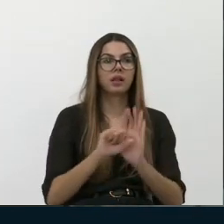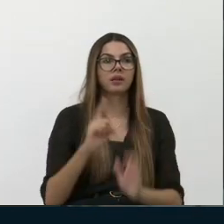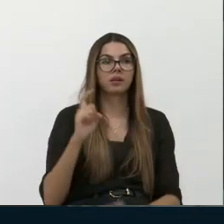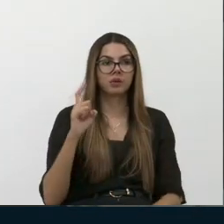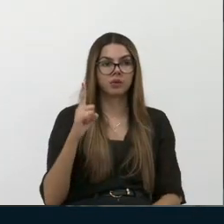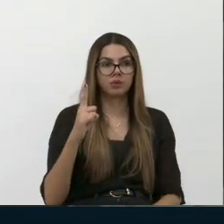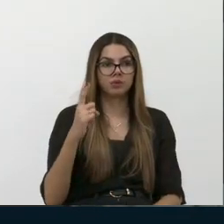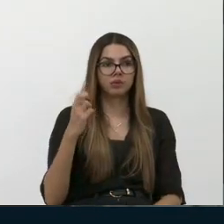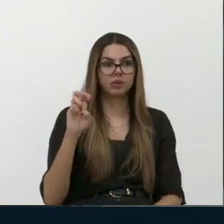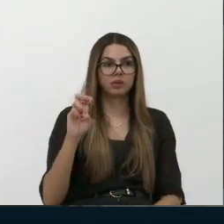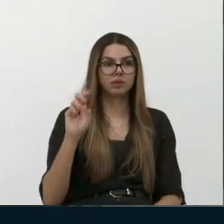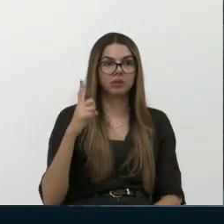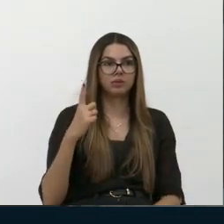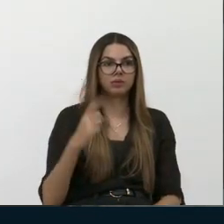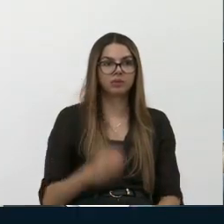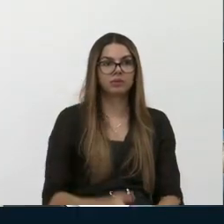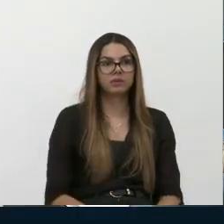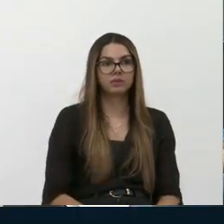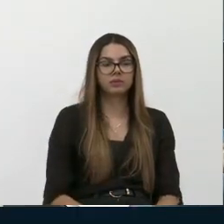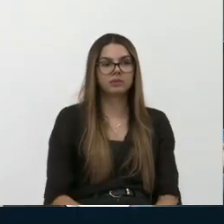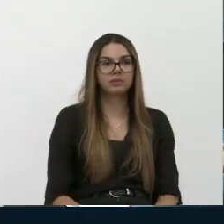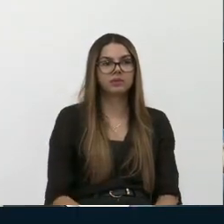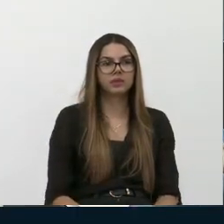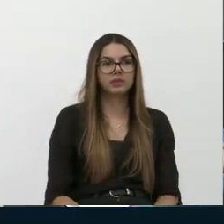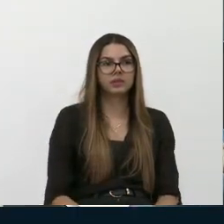professor Rômulo.